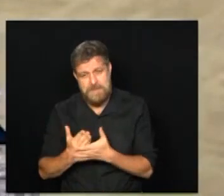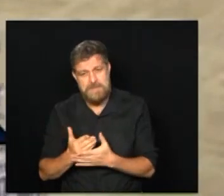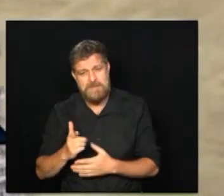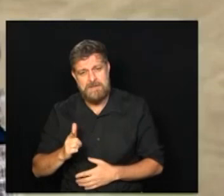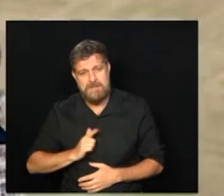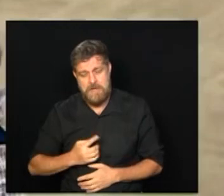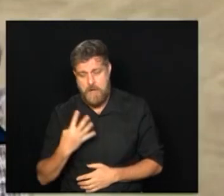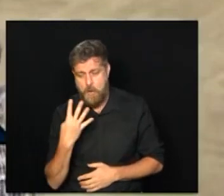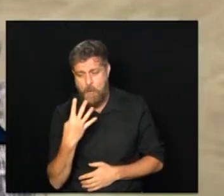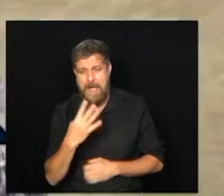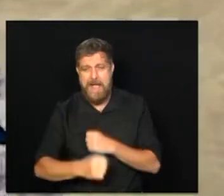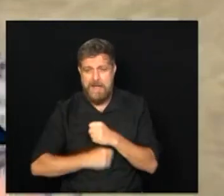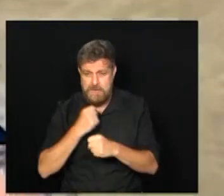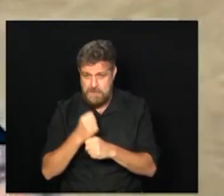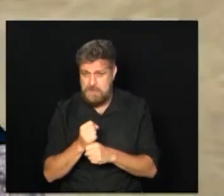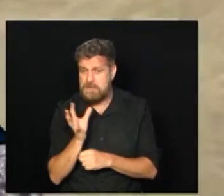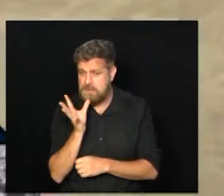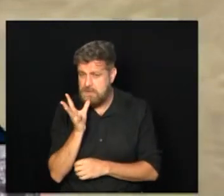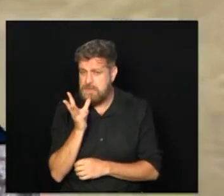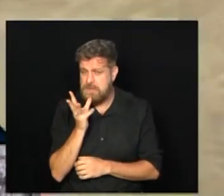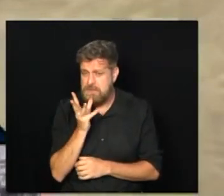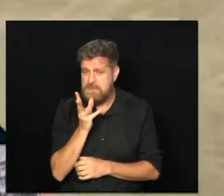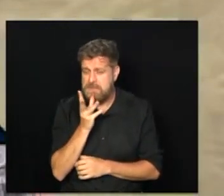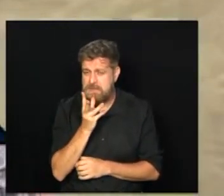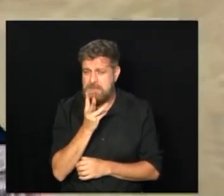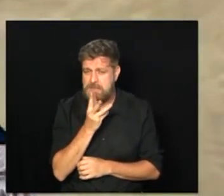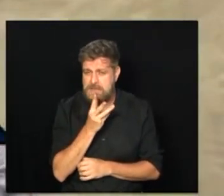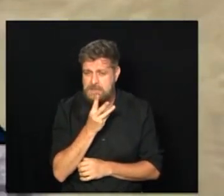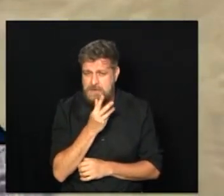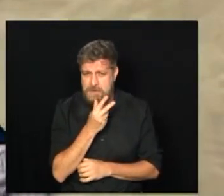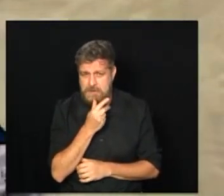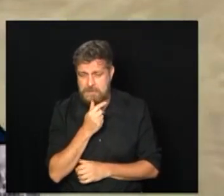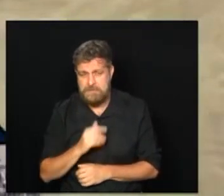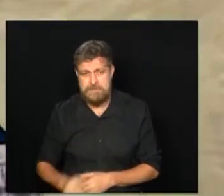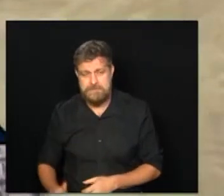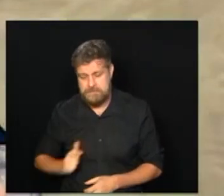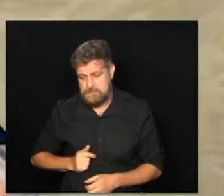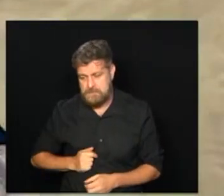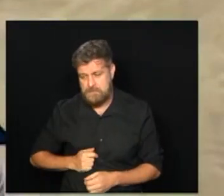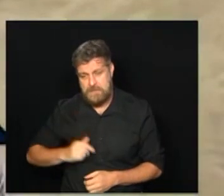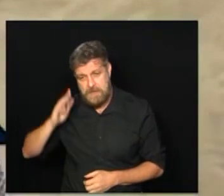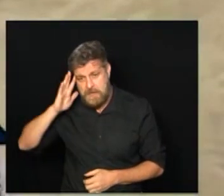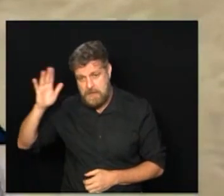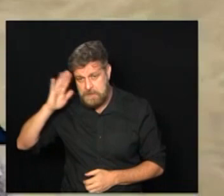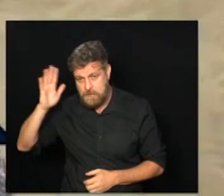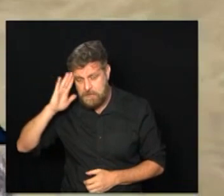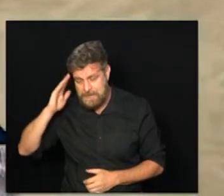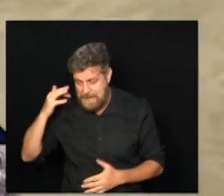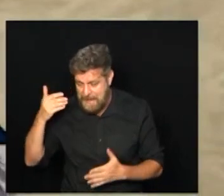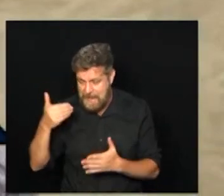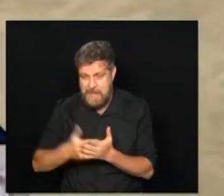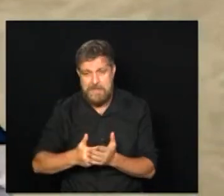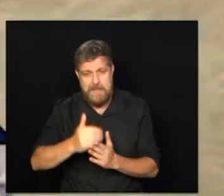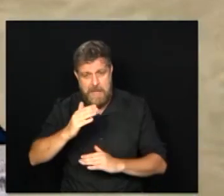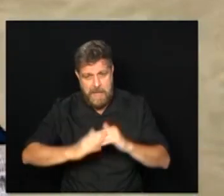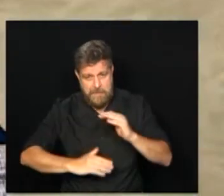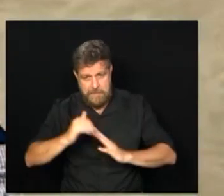levará 4 anos para sair desse módulo embrionário até